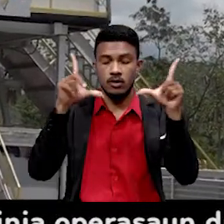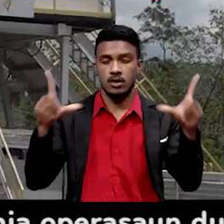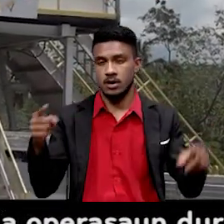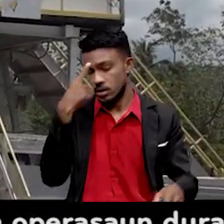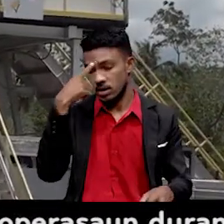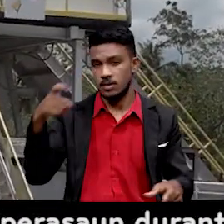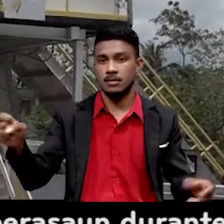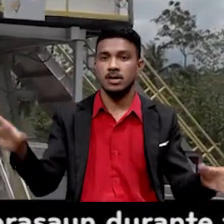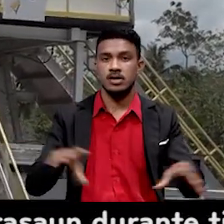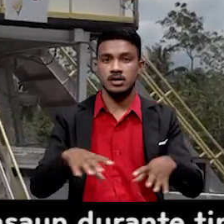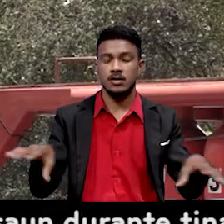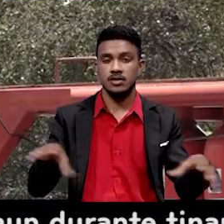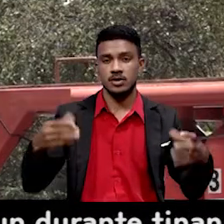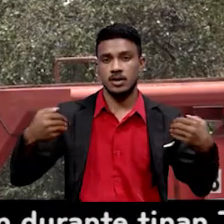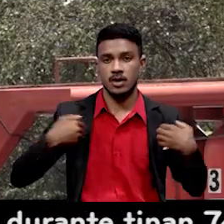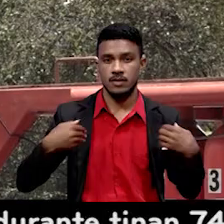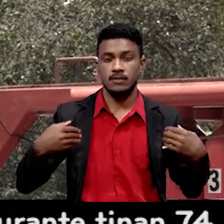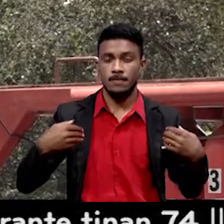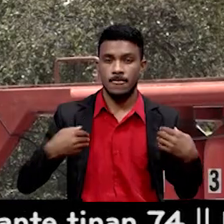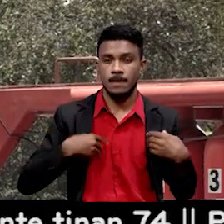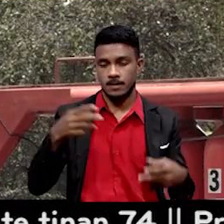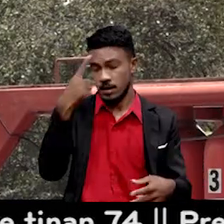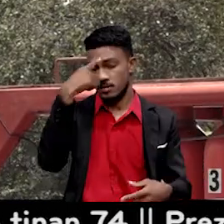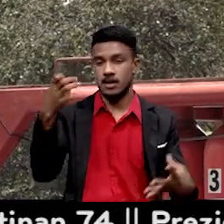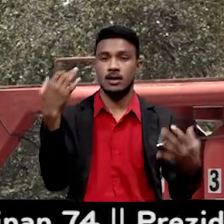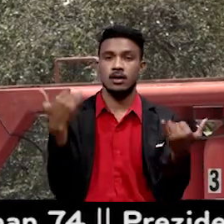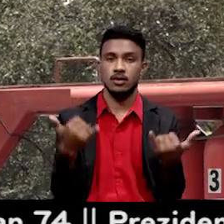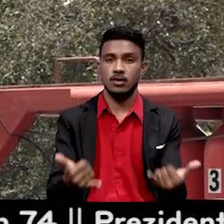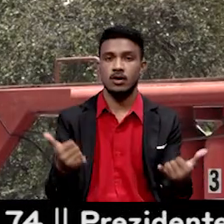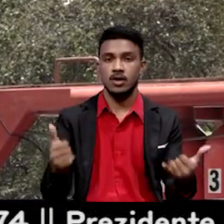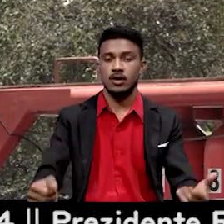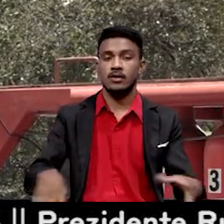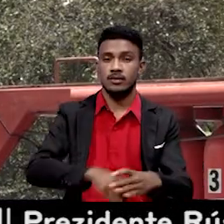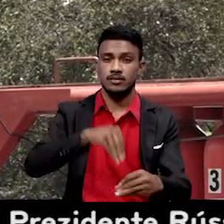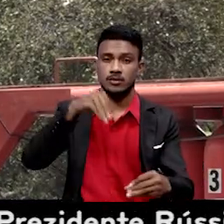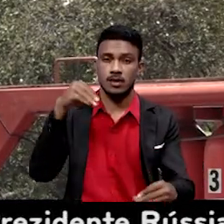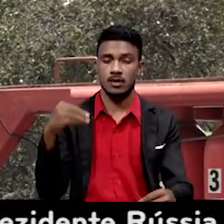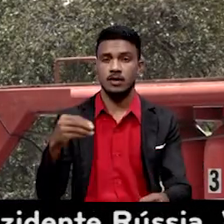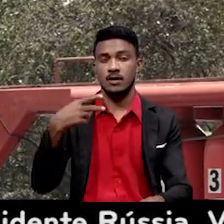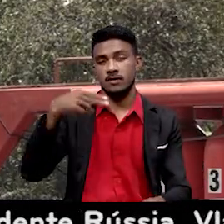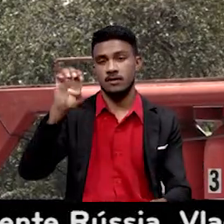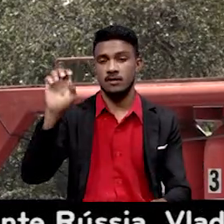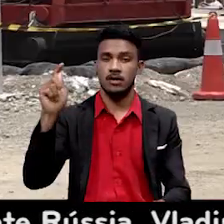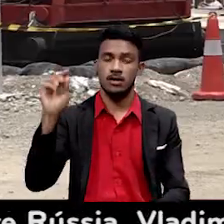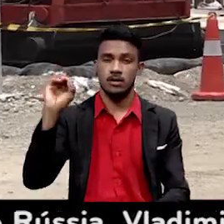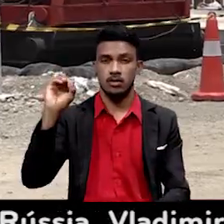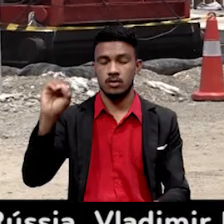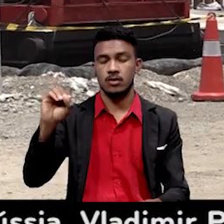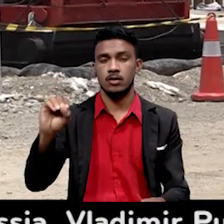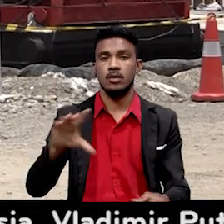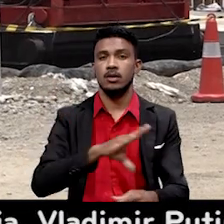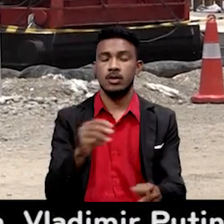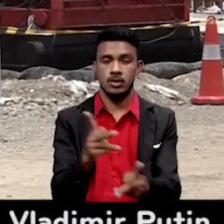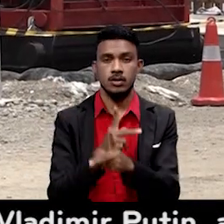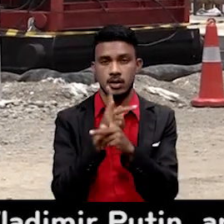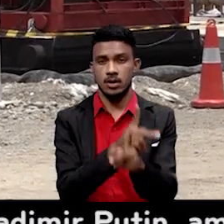Well Kig nebe acontece ona, tamba da daune operação e a perfuração posto feito com maus continua lau ho controlado.